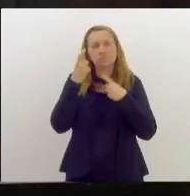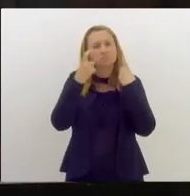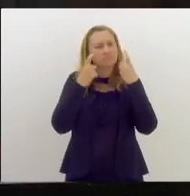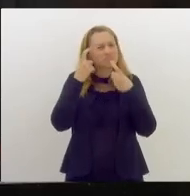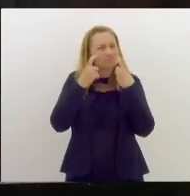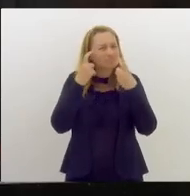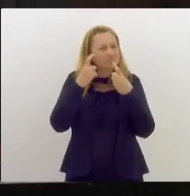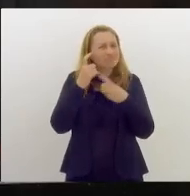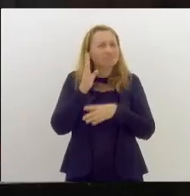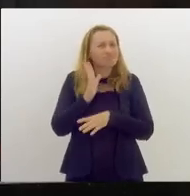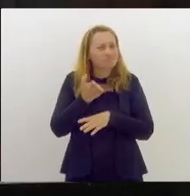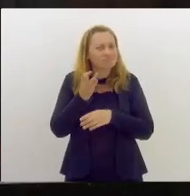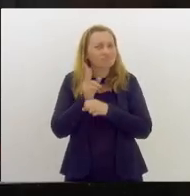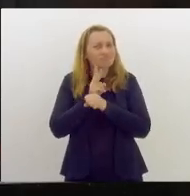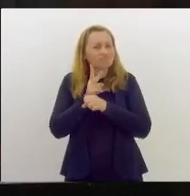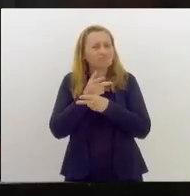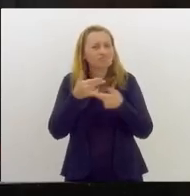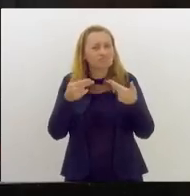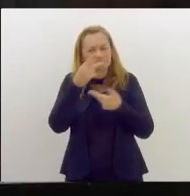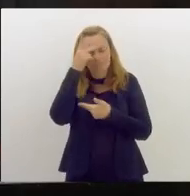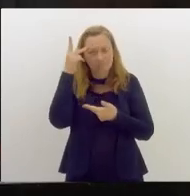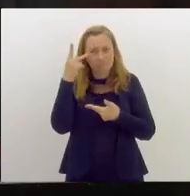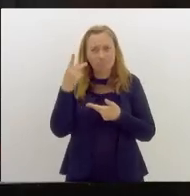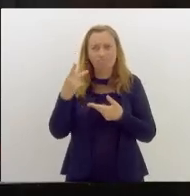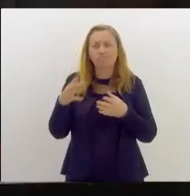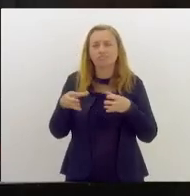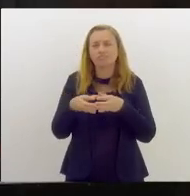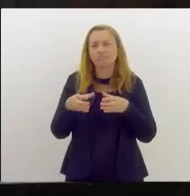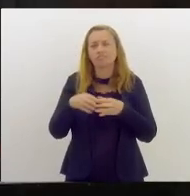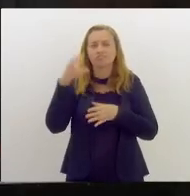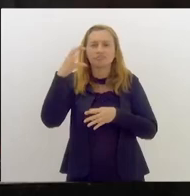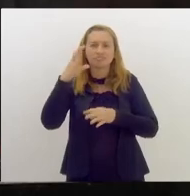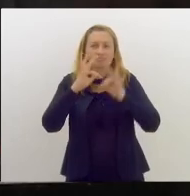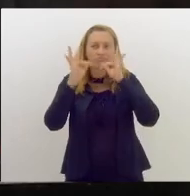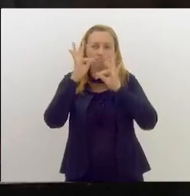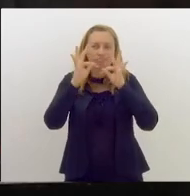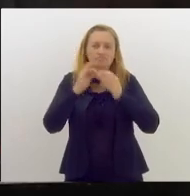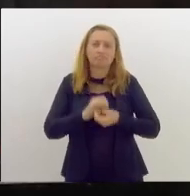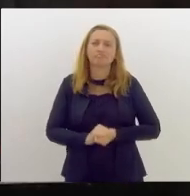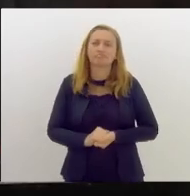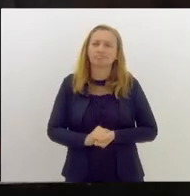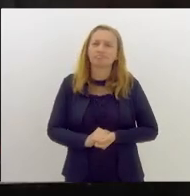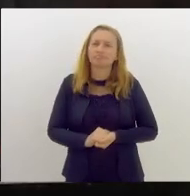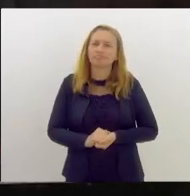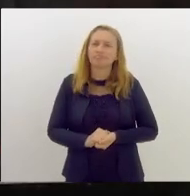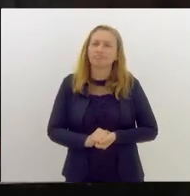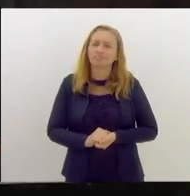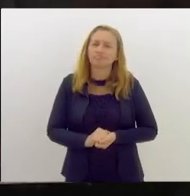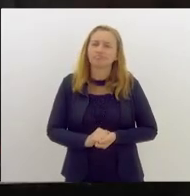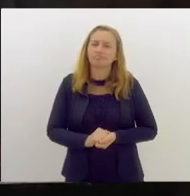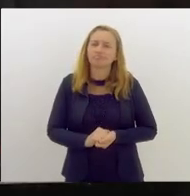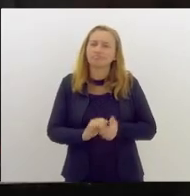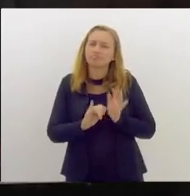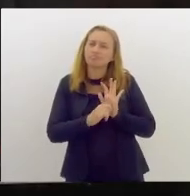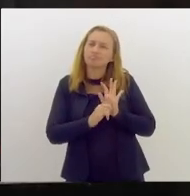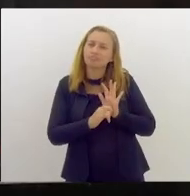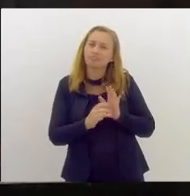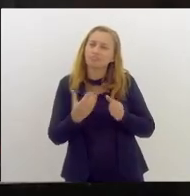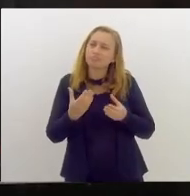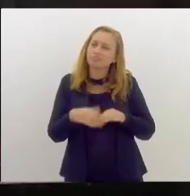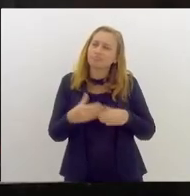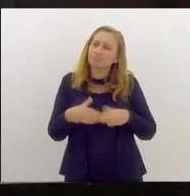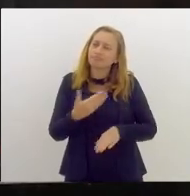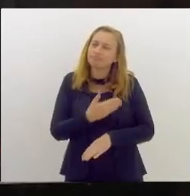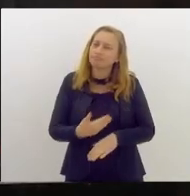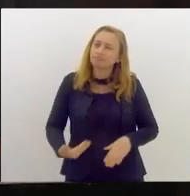já tenha sido procurado por muita gente a nossa comissão de ciência e tecnologia que o edital do concurso da